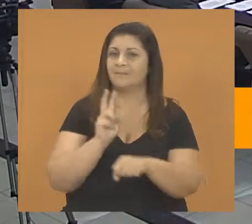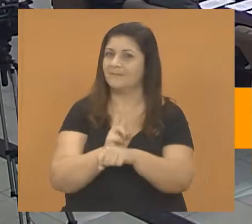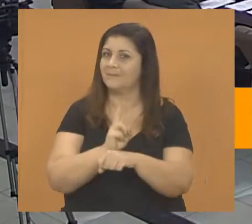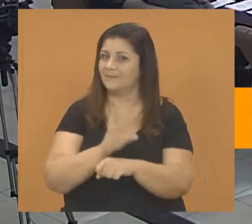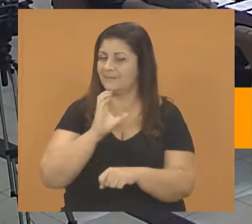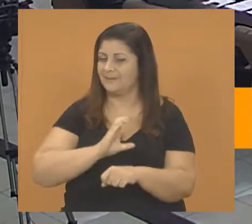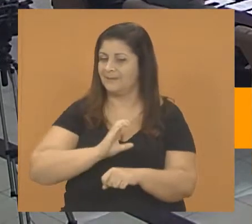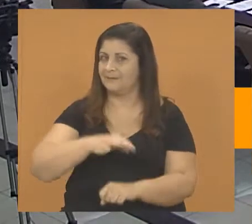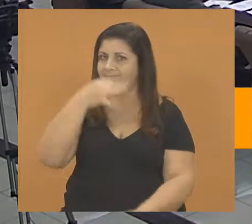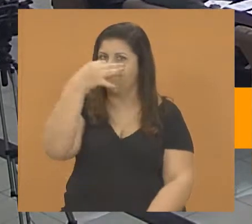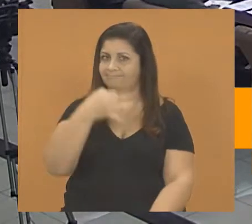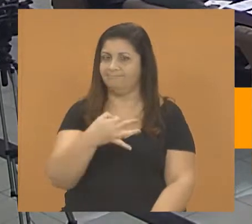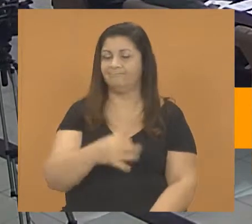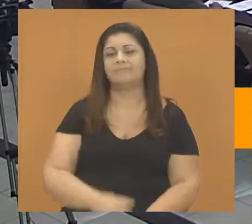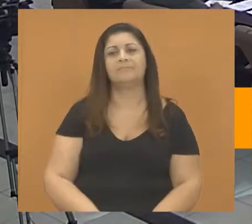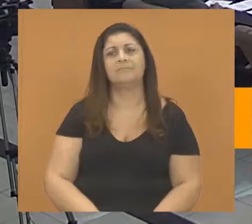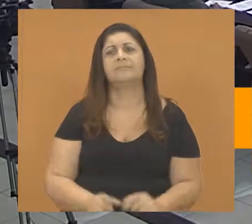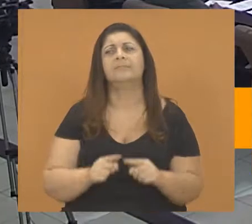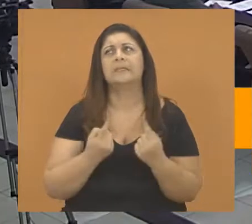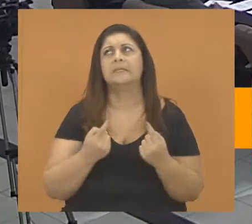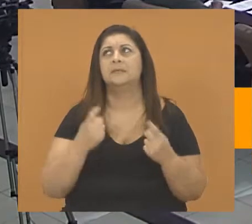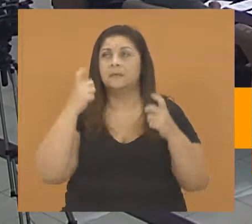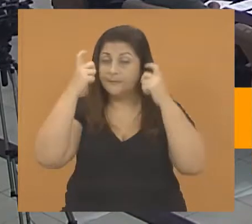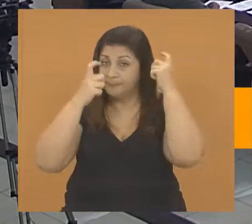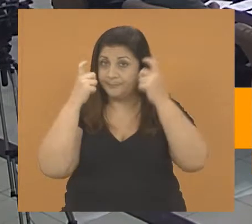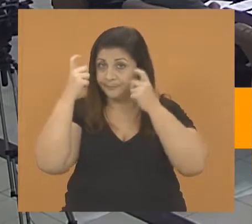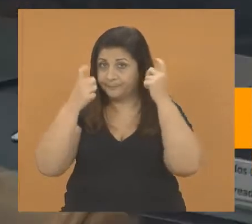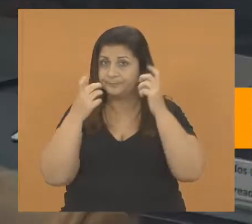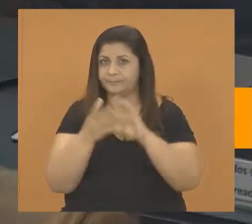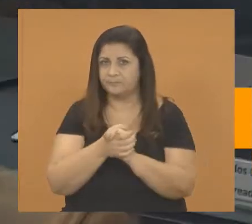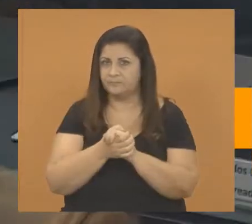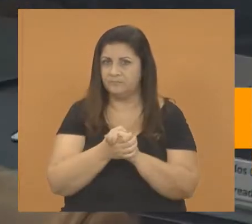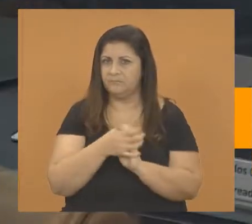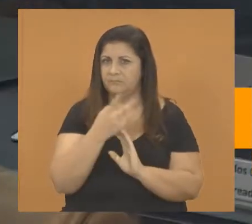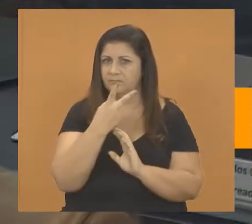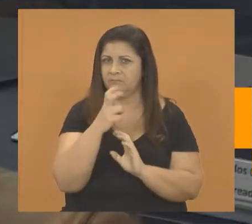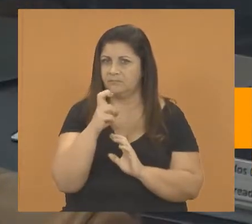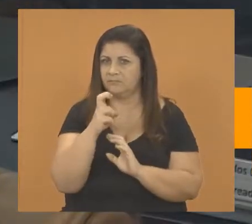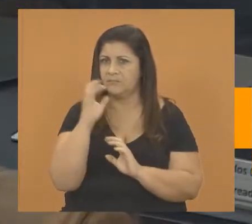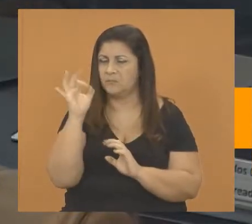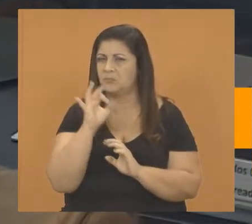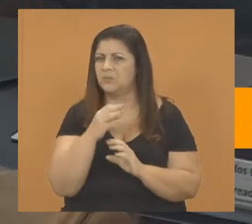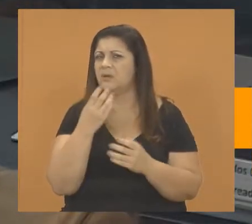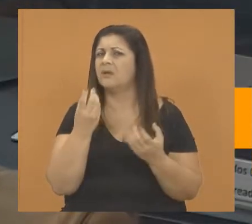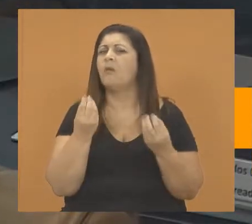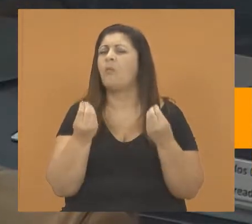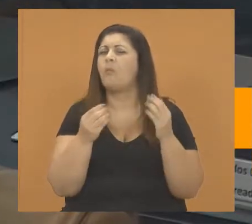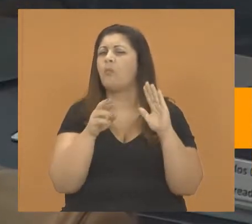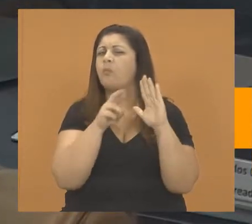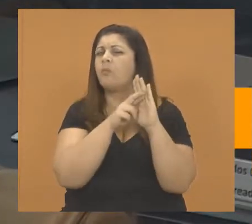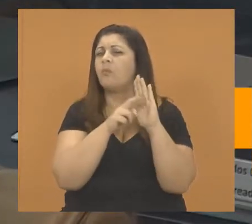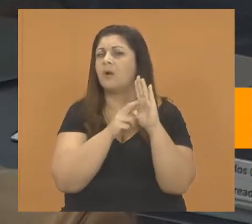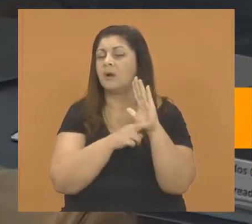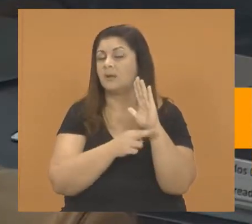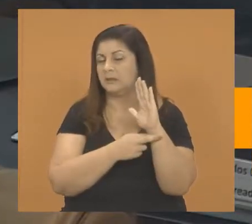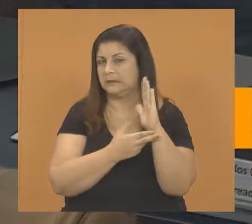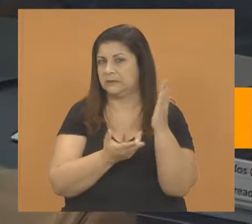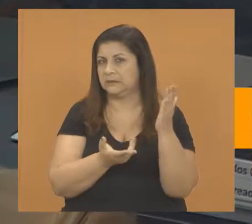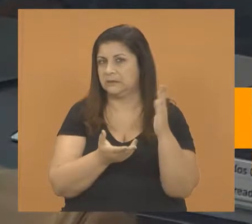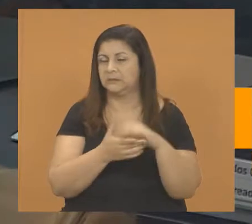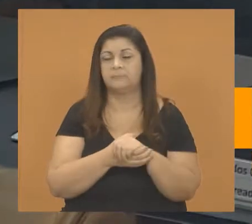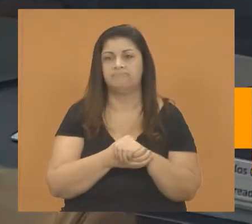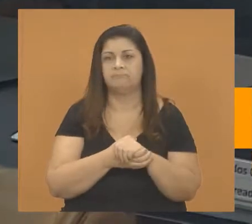dias mas eu também fico um pouco preocupado desses 25% quais são os critérios hoje